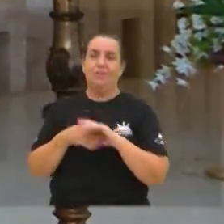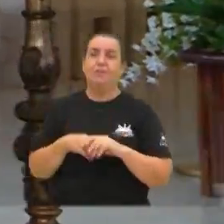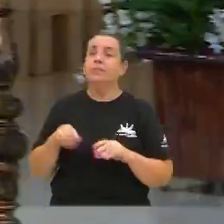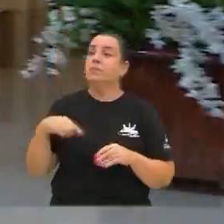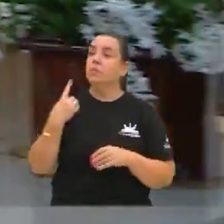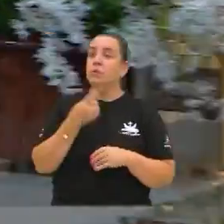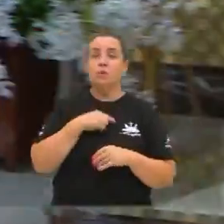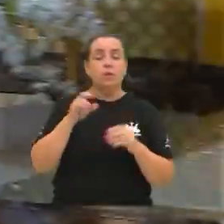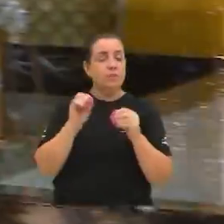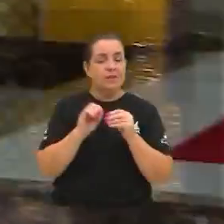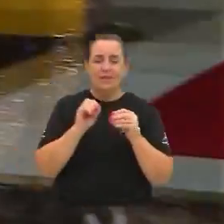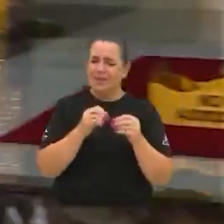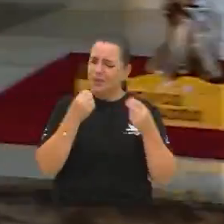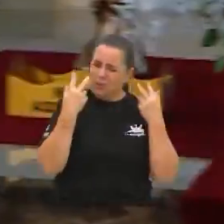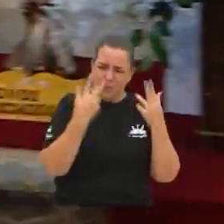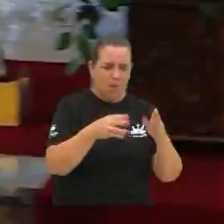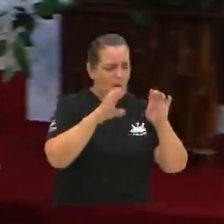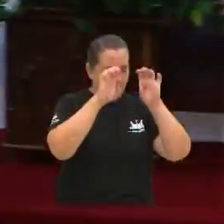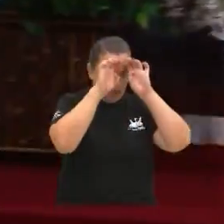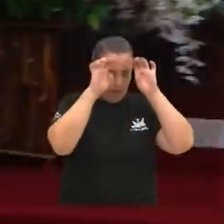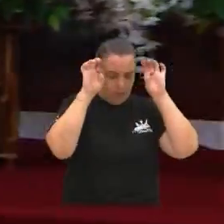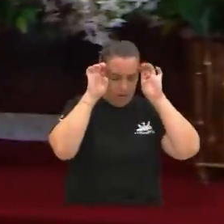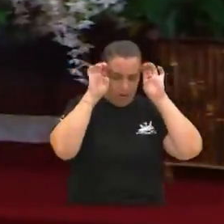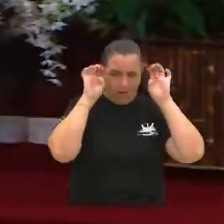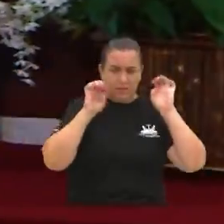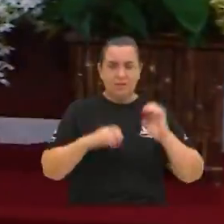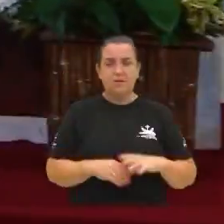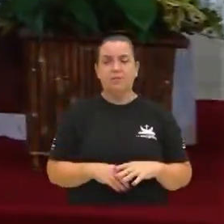Nós estamos agindo igual Herodes,